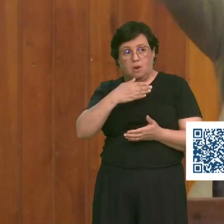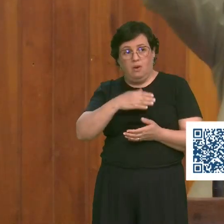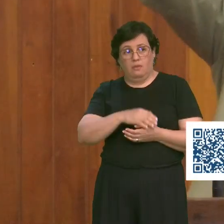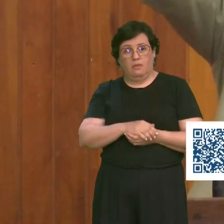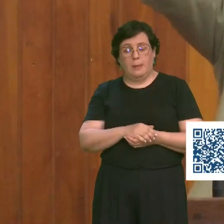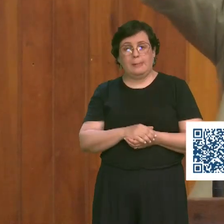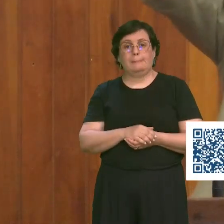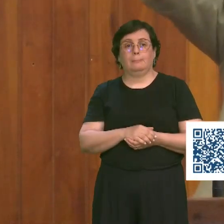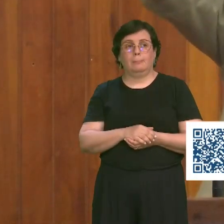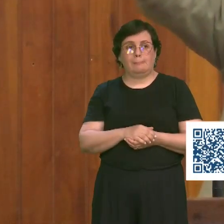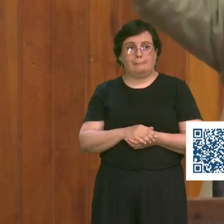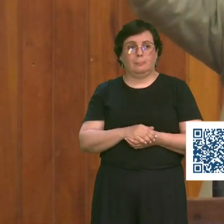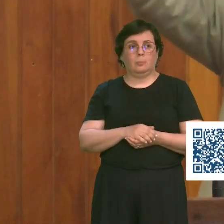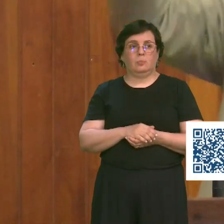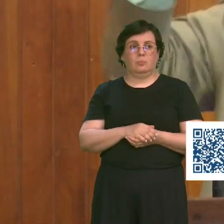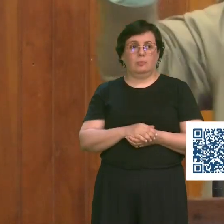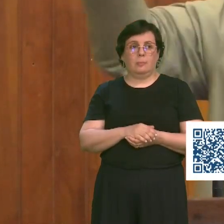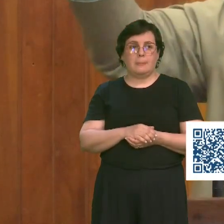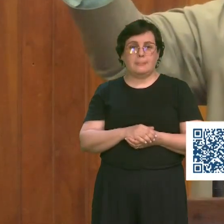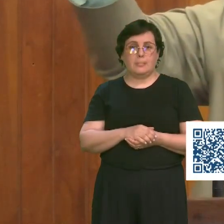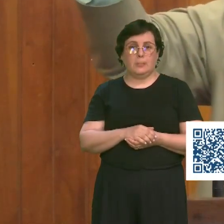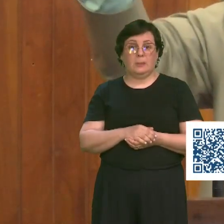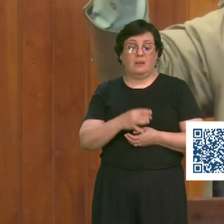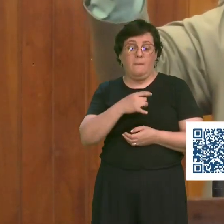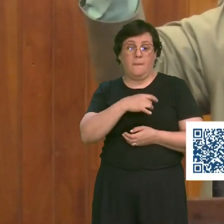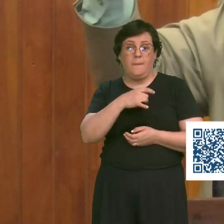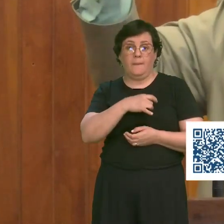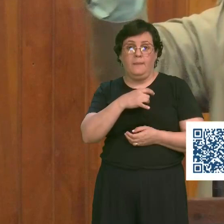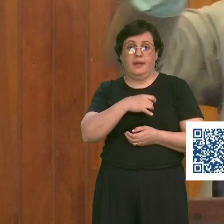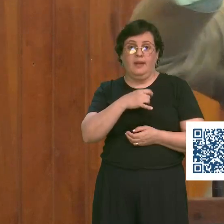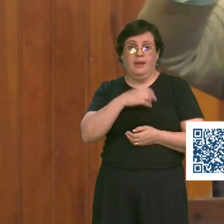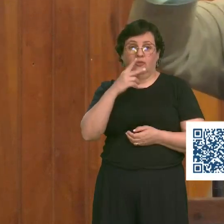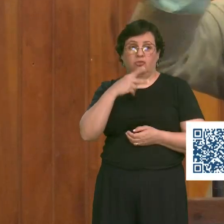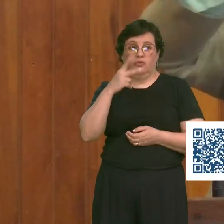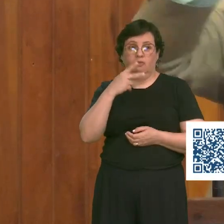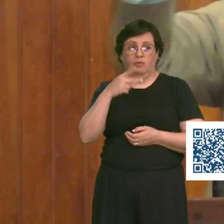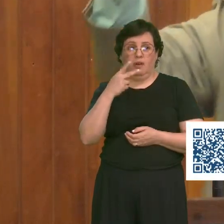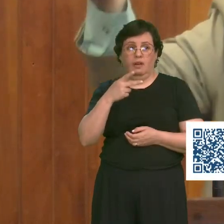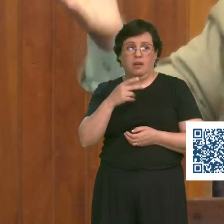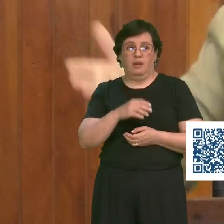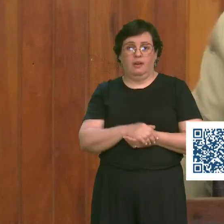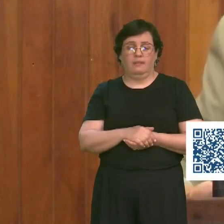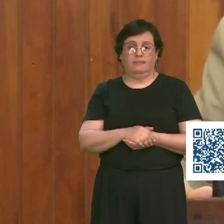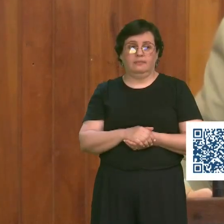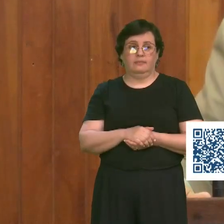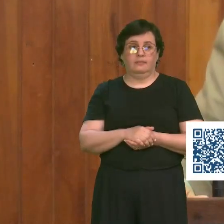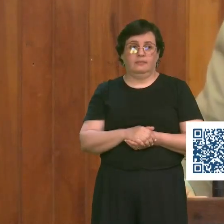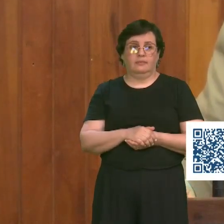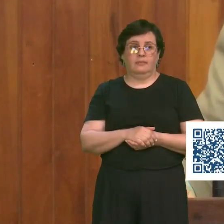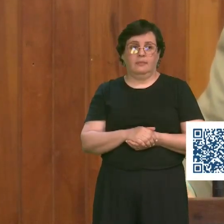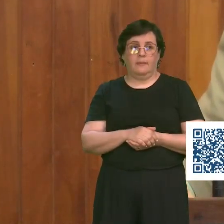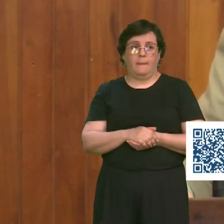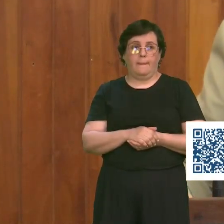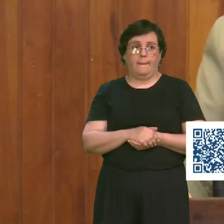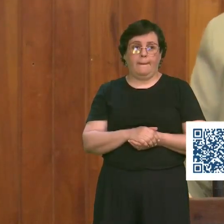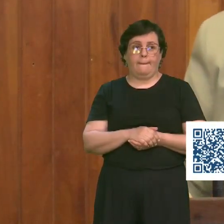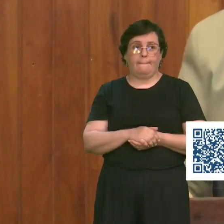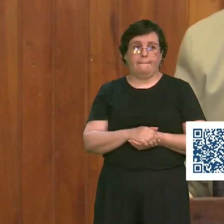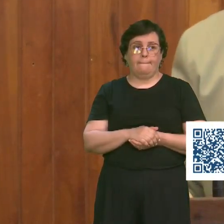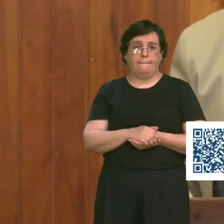deslembrarem dela e voltar a perseguir ela até medo mas agora me perdoe eu já falei enfim